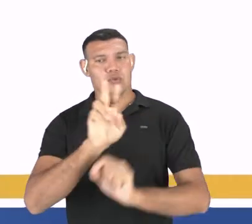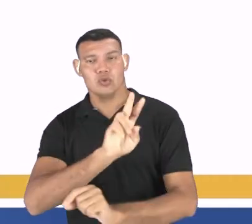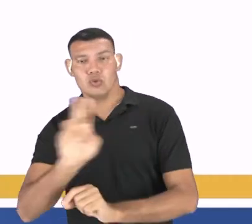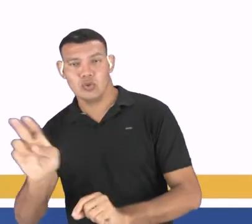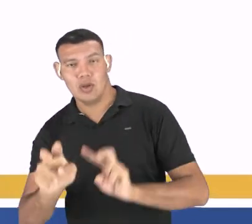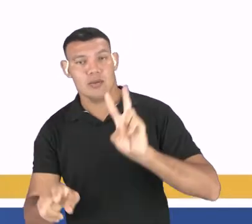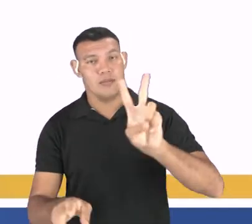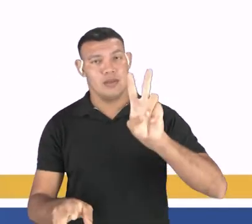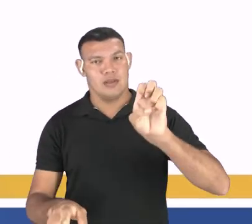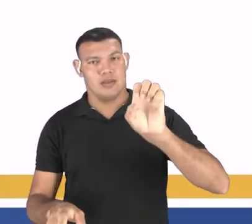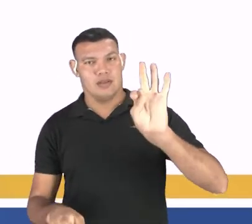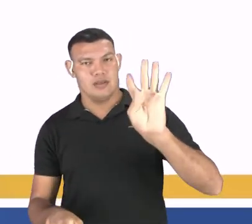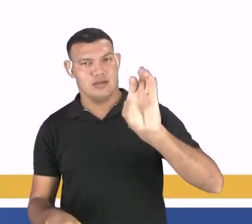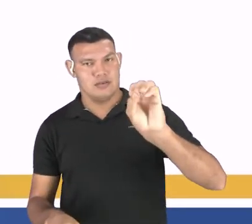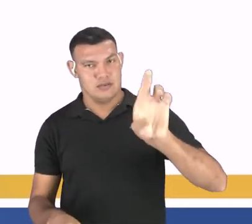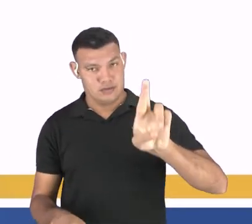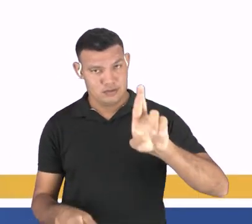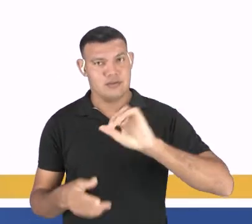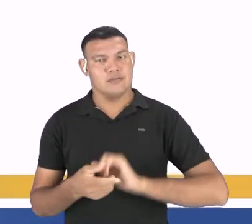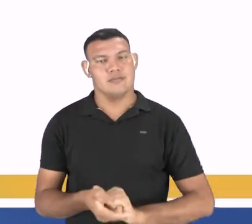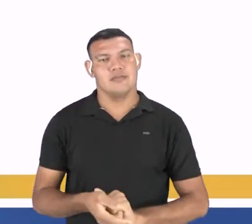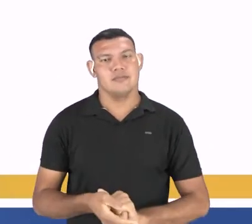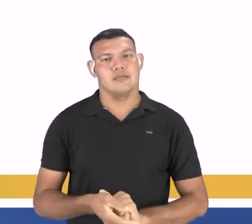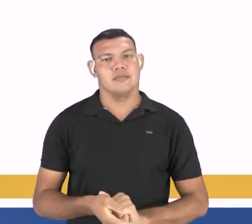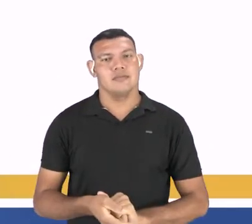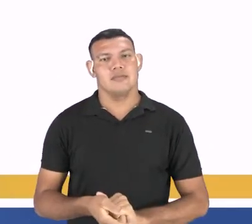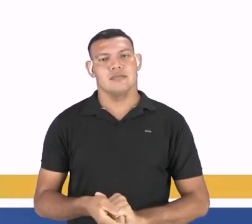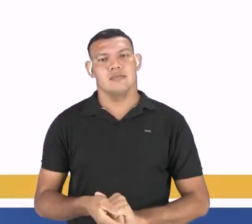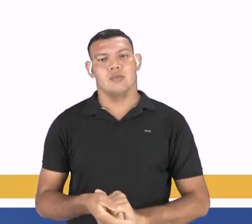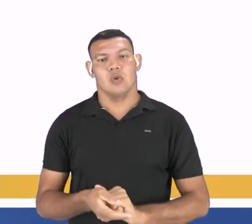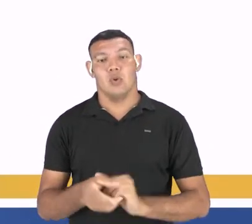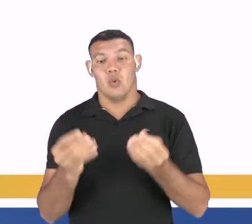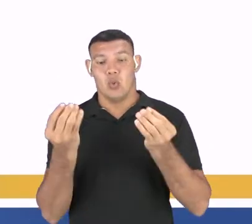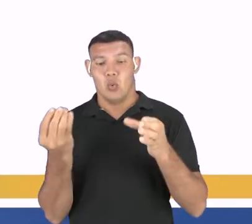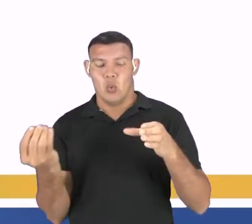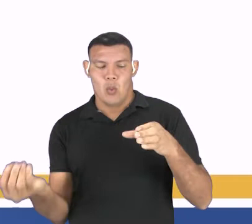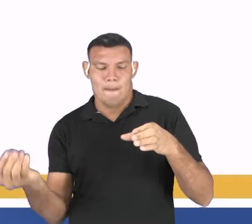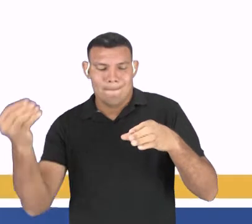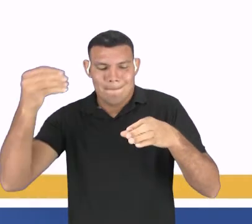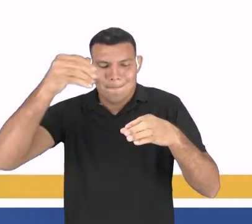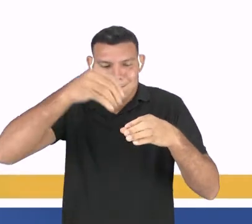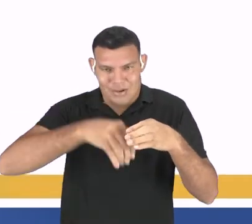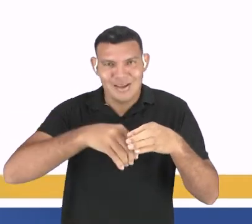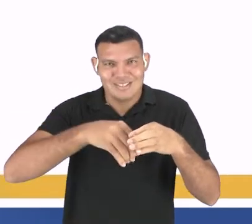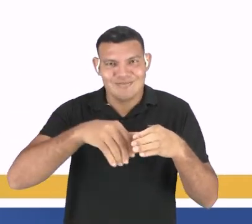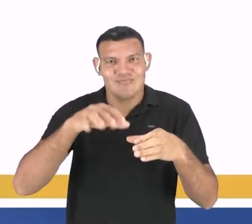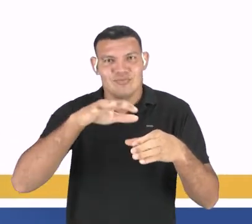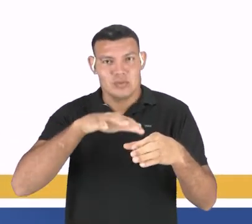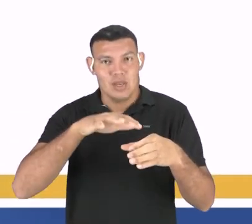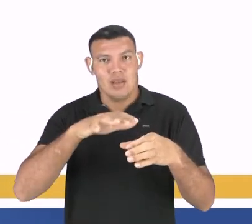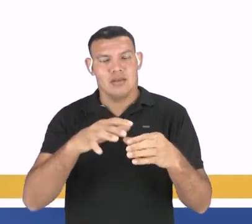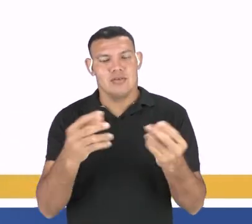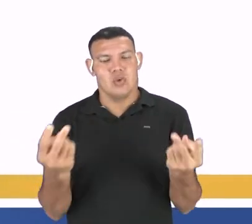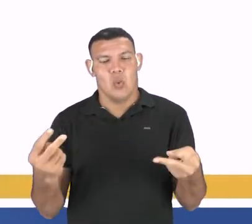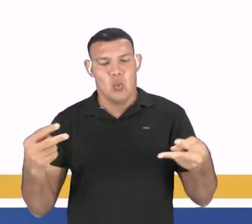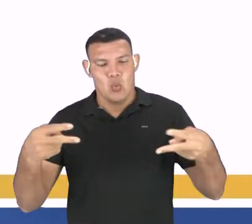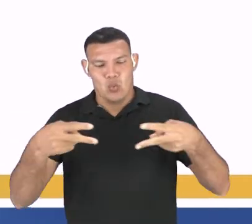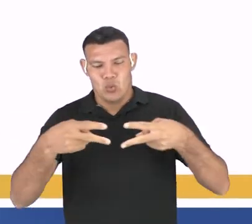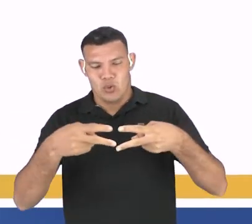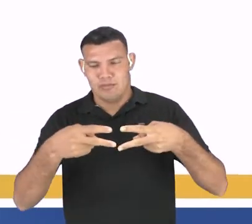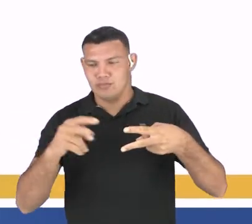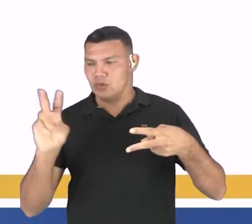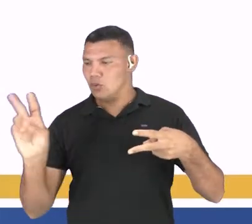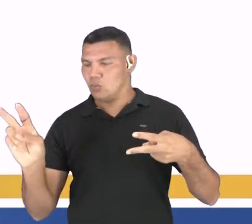ele vai pegar um vettones vai aplicar a esse gênero nesse vetor e com isso a gente vai unir os dois pedaços